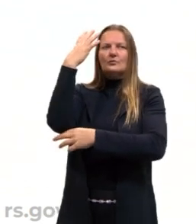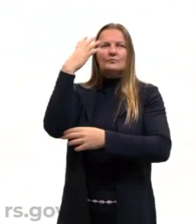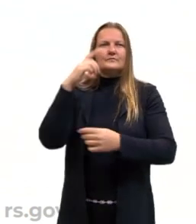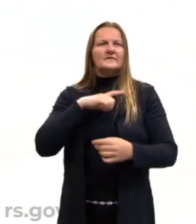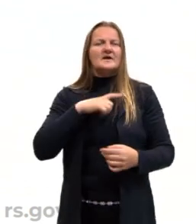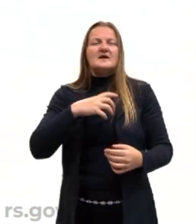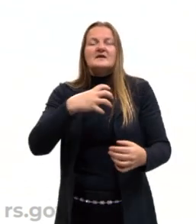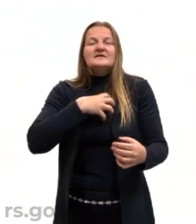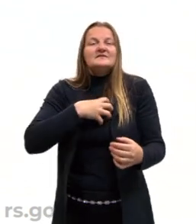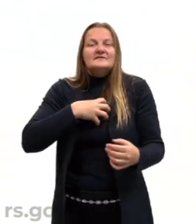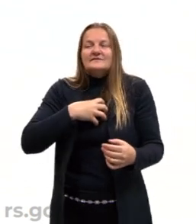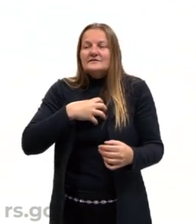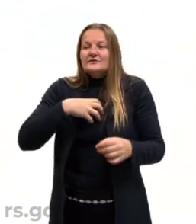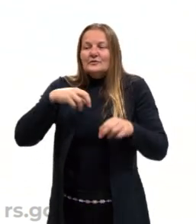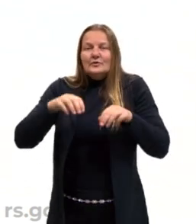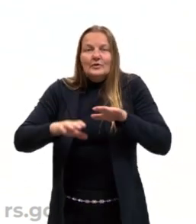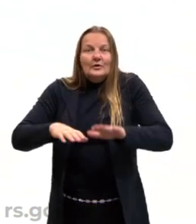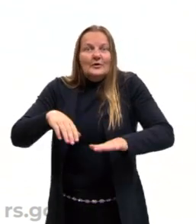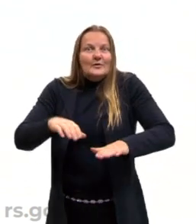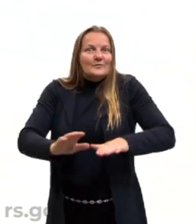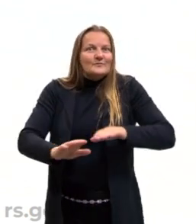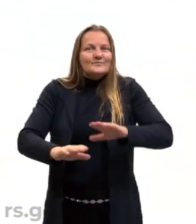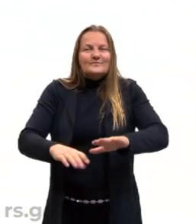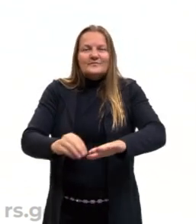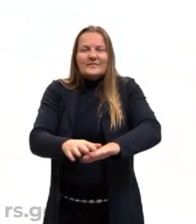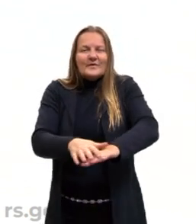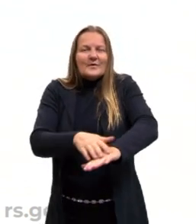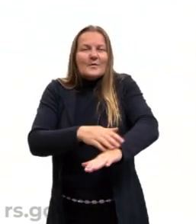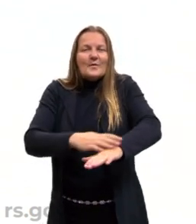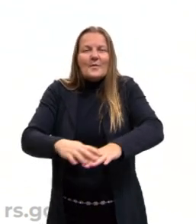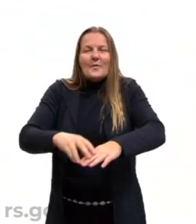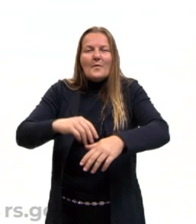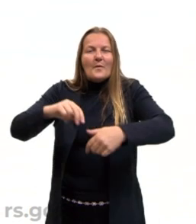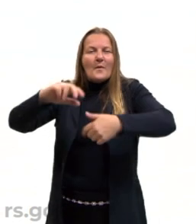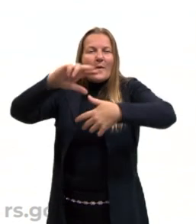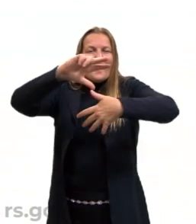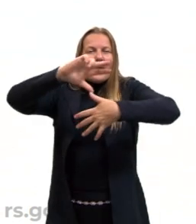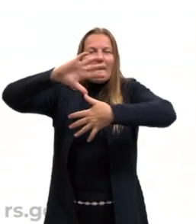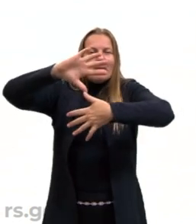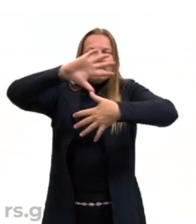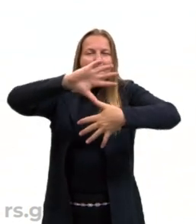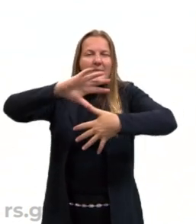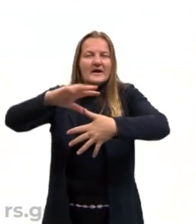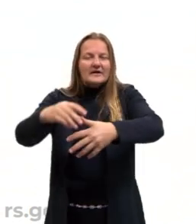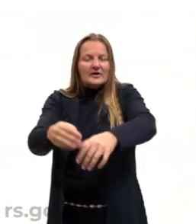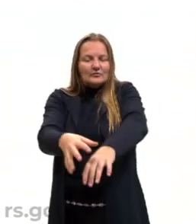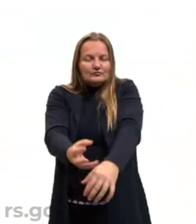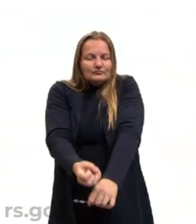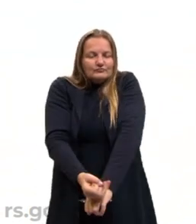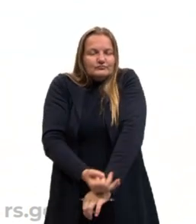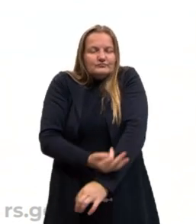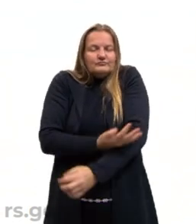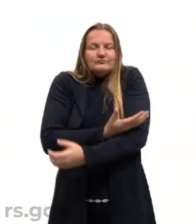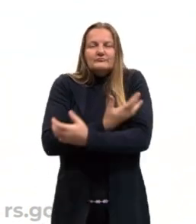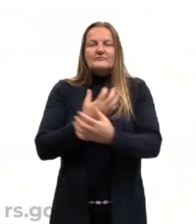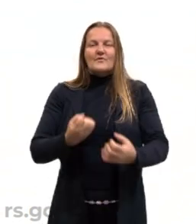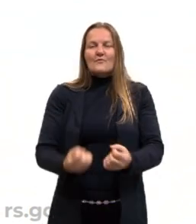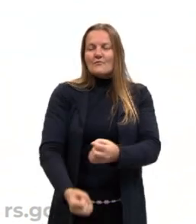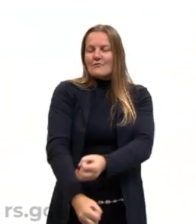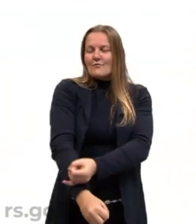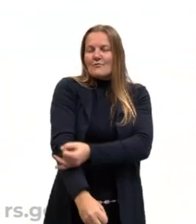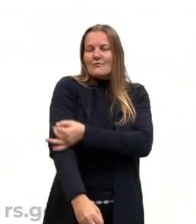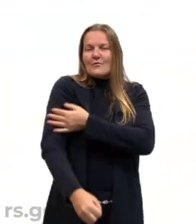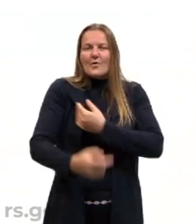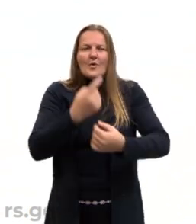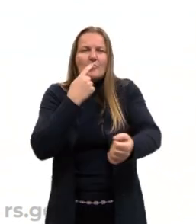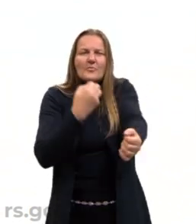sinto ao caminhar toda a pele da América em minha pele o e corre o anda em meu